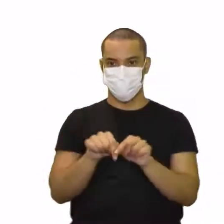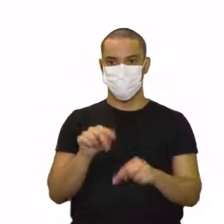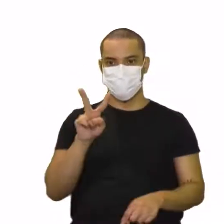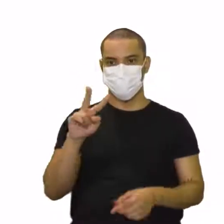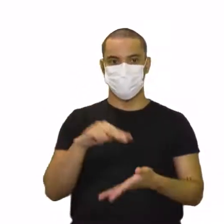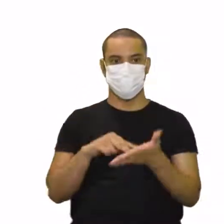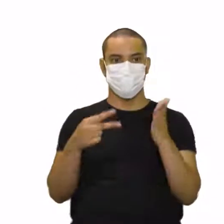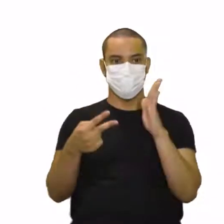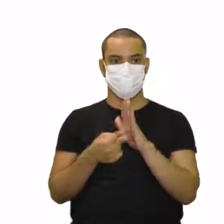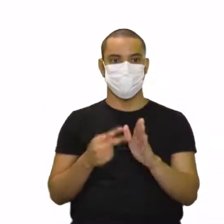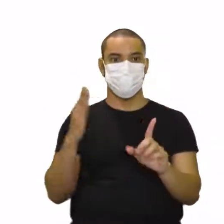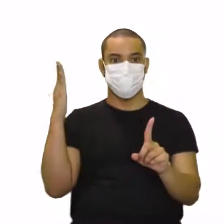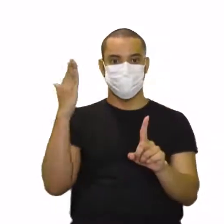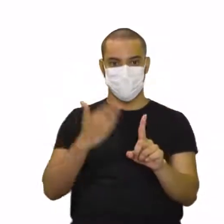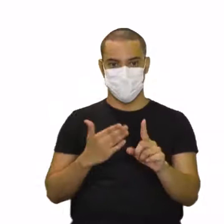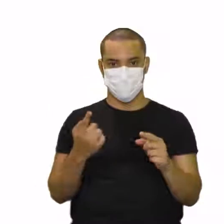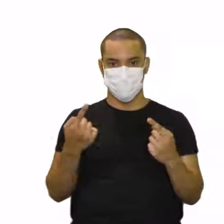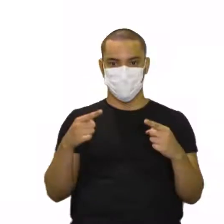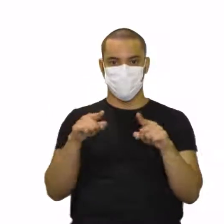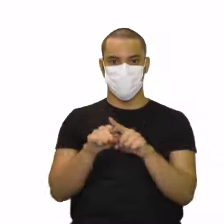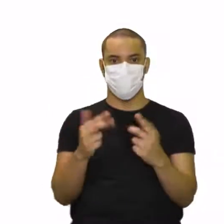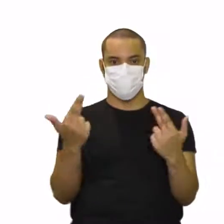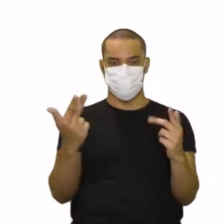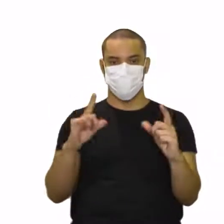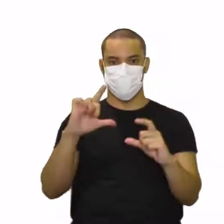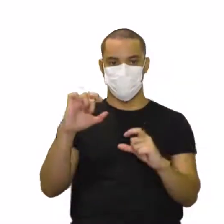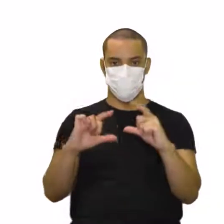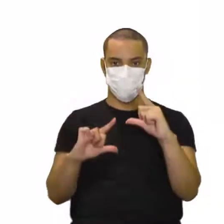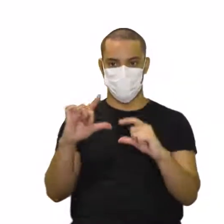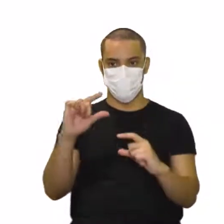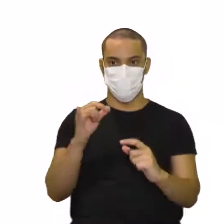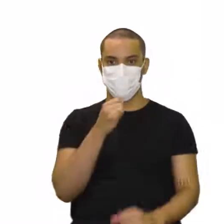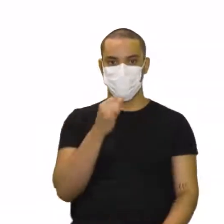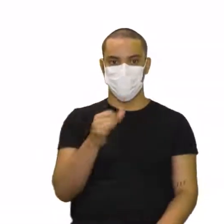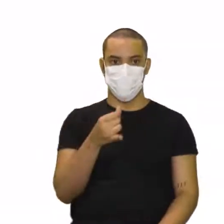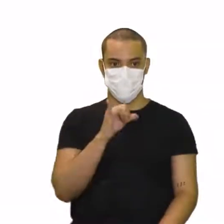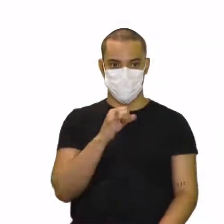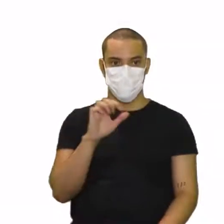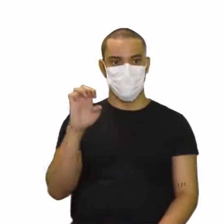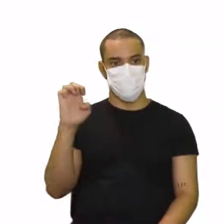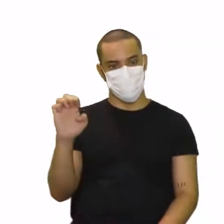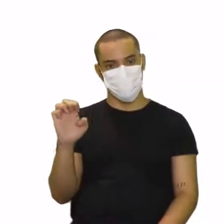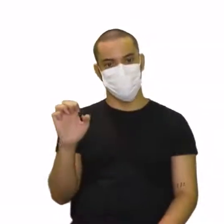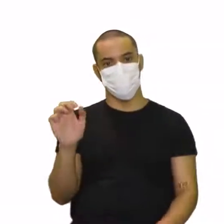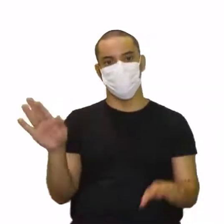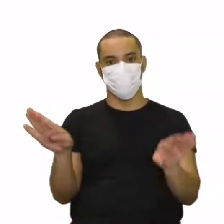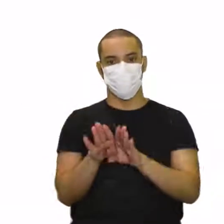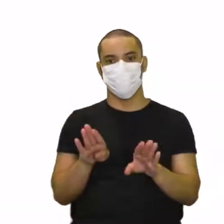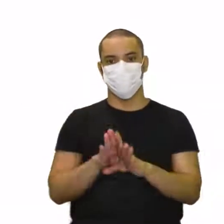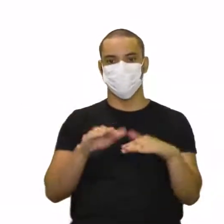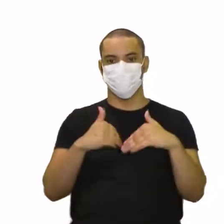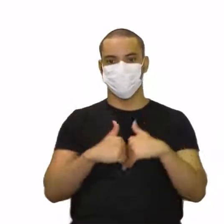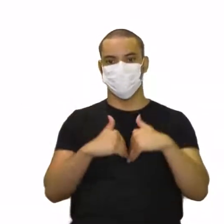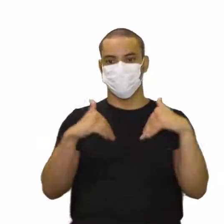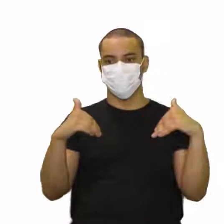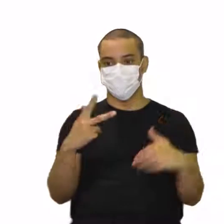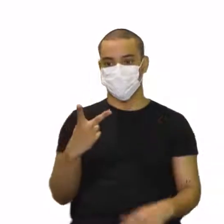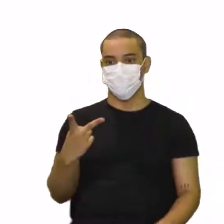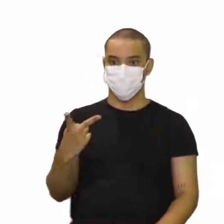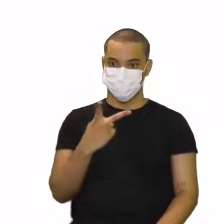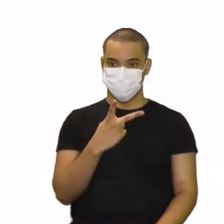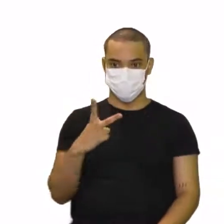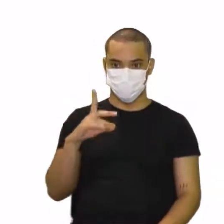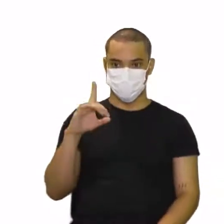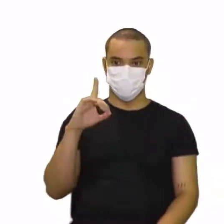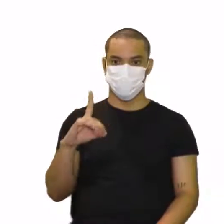é diretamente proporcional ao módulo do campo elétrico e a separação entre as cargas